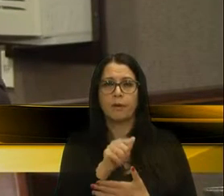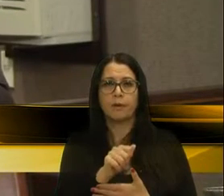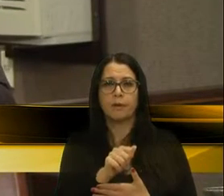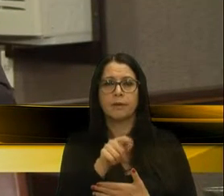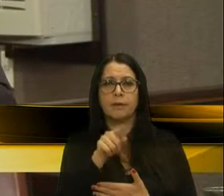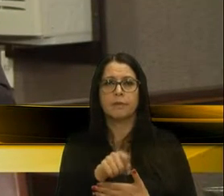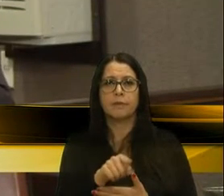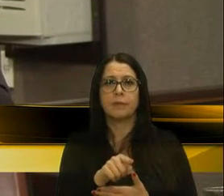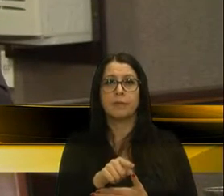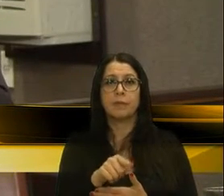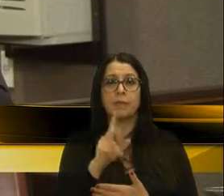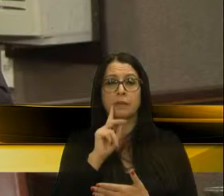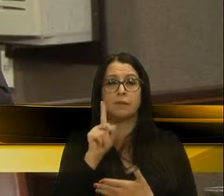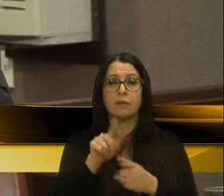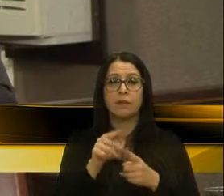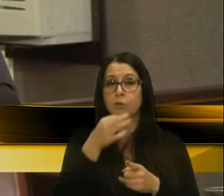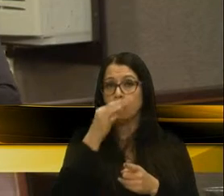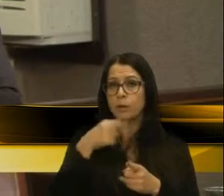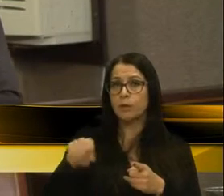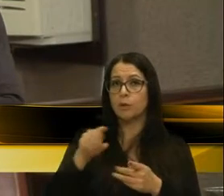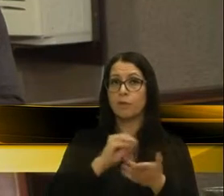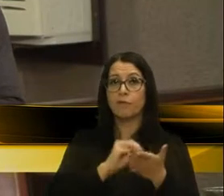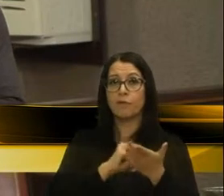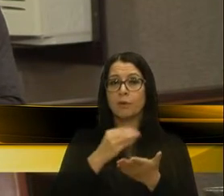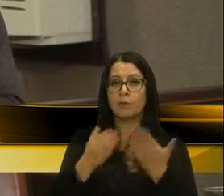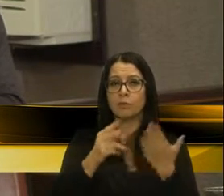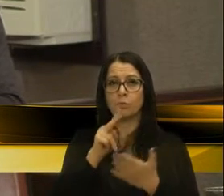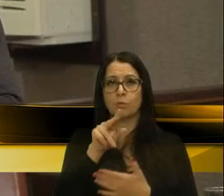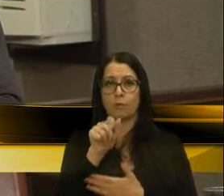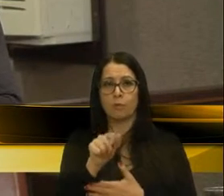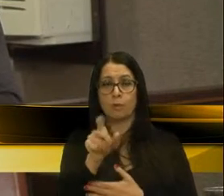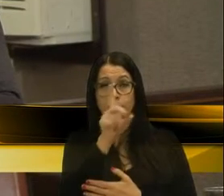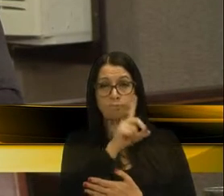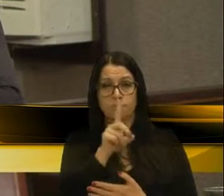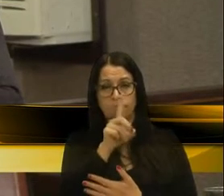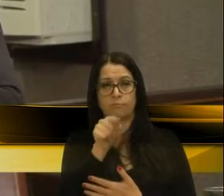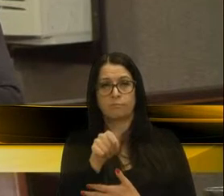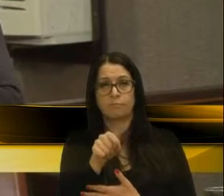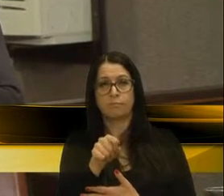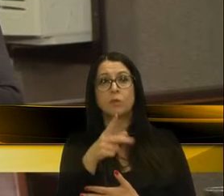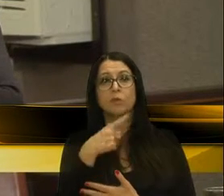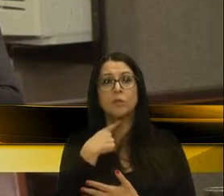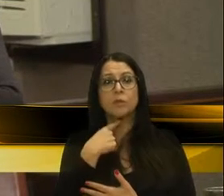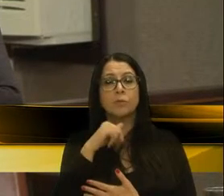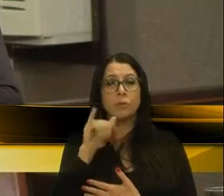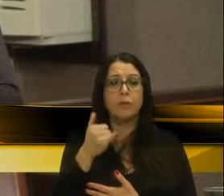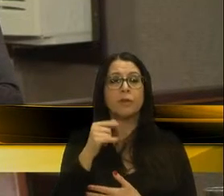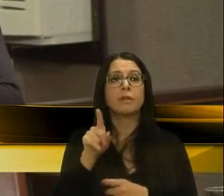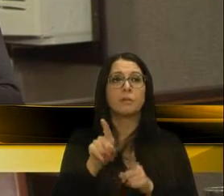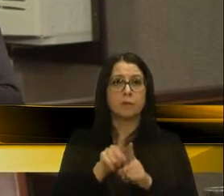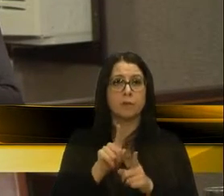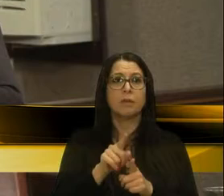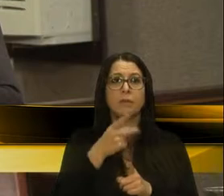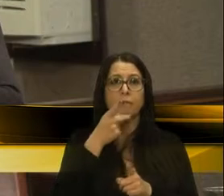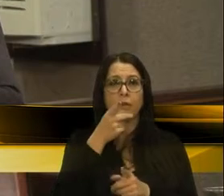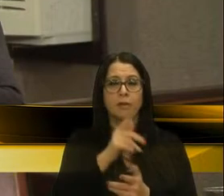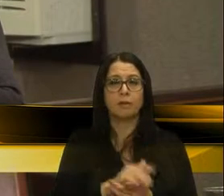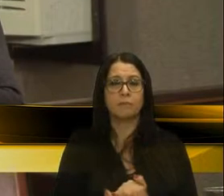Albânio. Ouvi seu posicionamento quanto à falta de atendimento na UPA neste domingo. Gostaria de aproveitar e